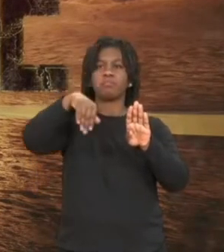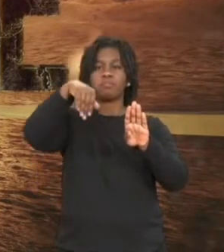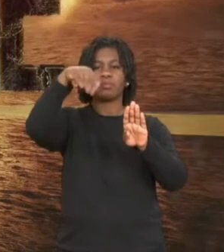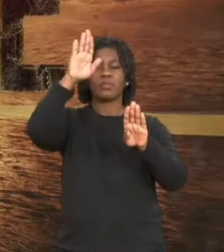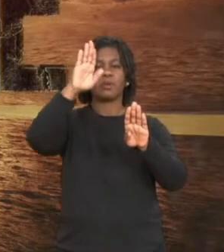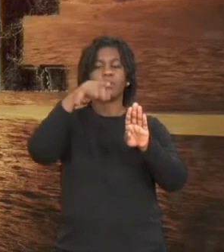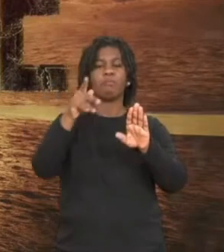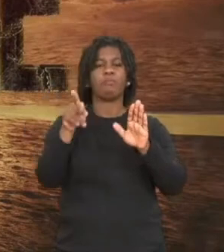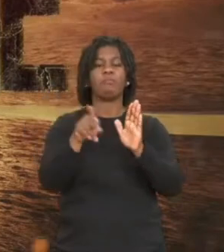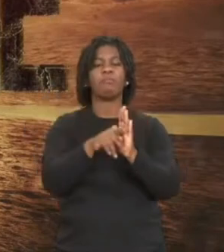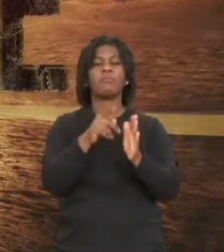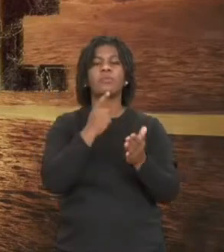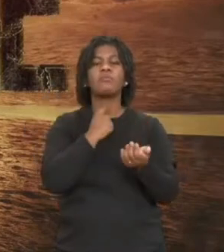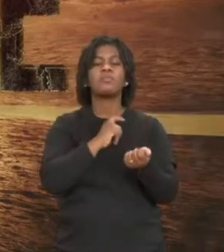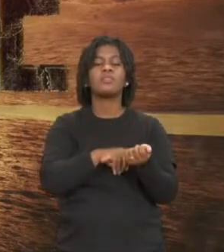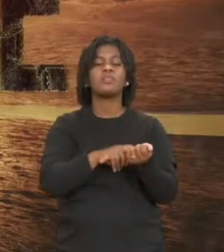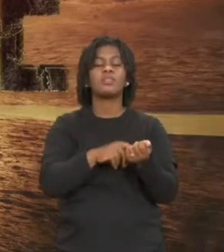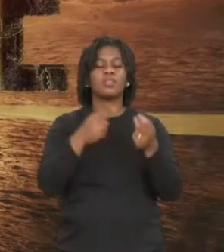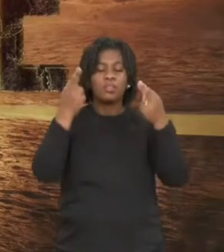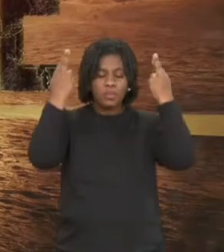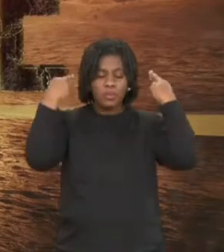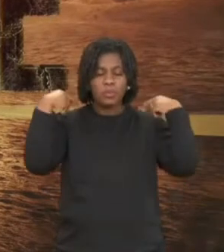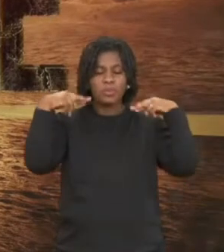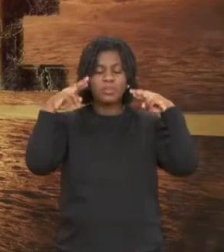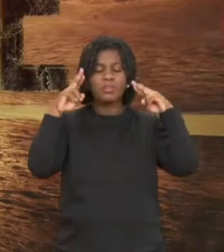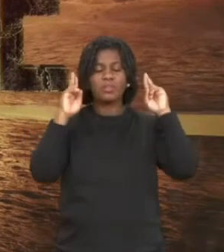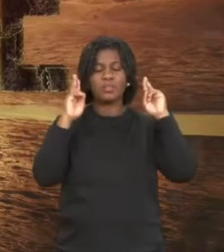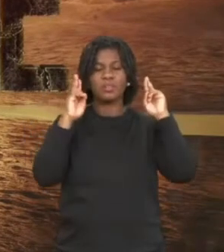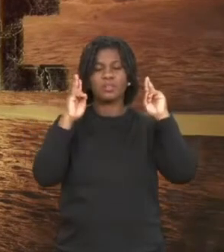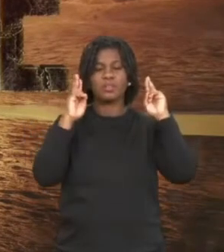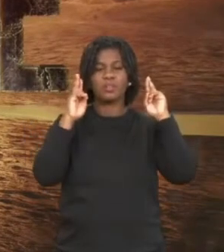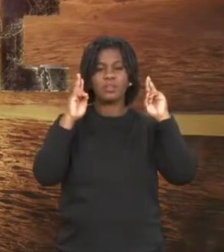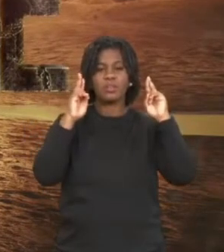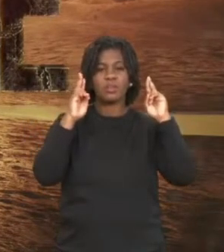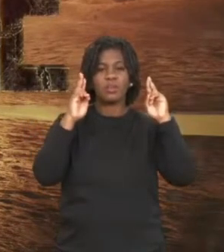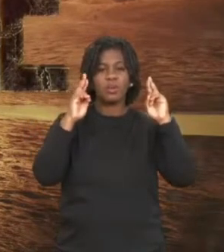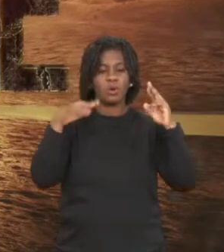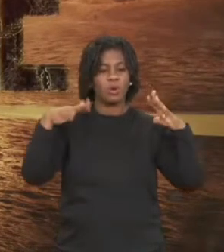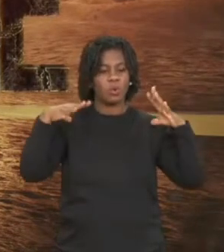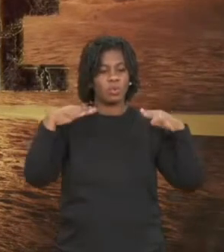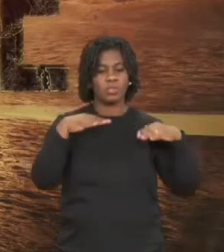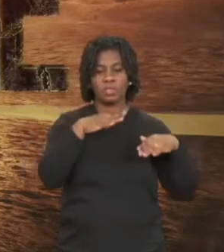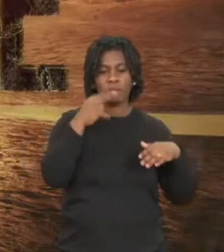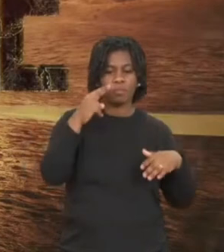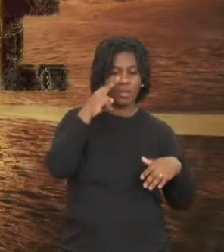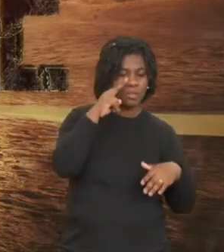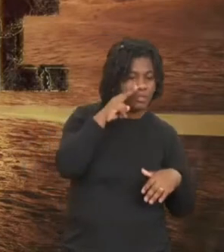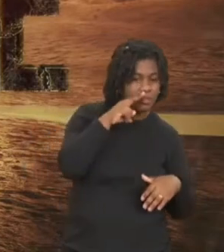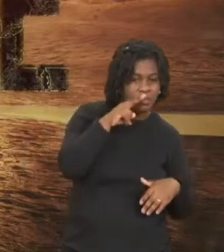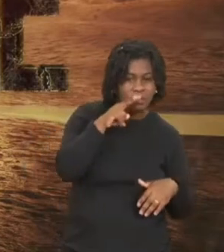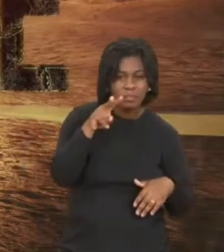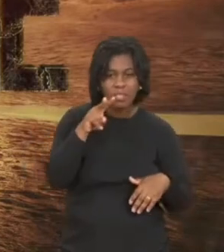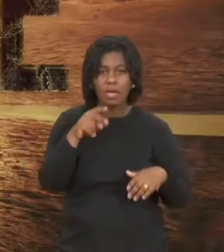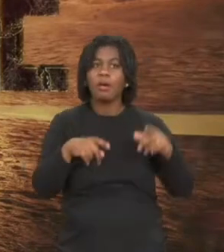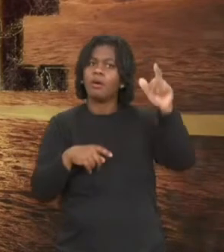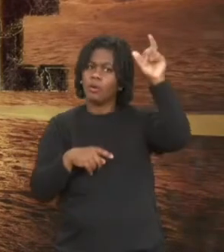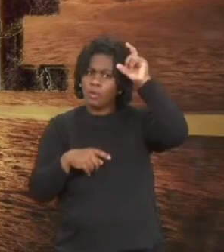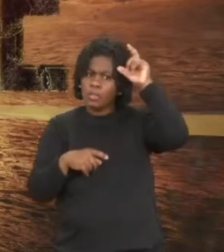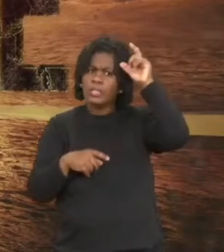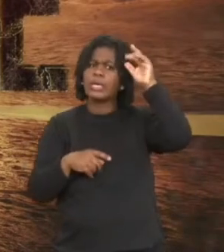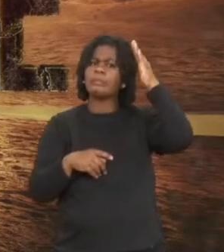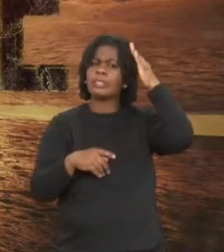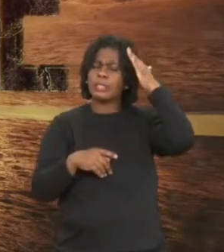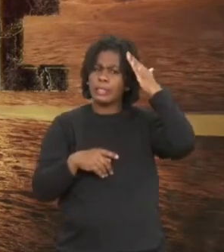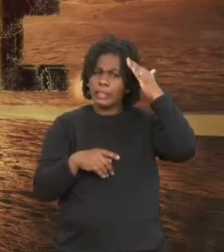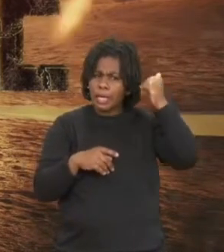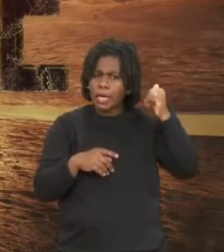com o sangue do cordeiro. O anjo da morte via. O diabo sabe quem tem a marca